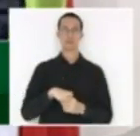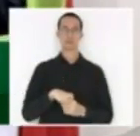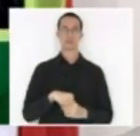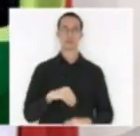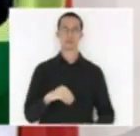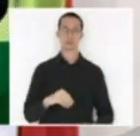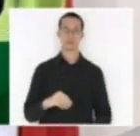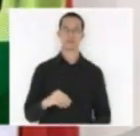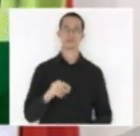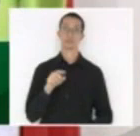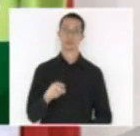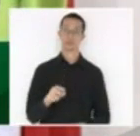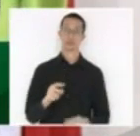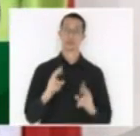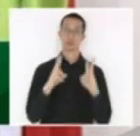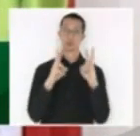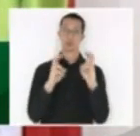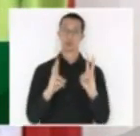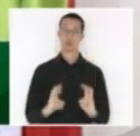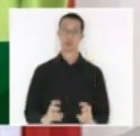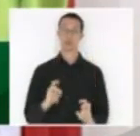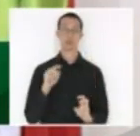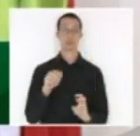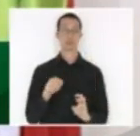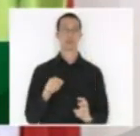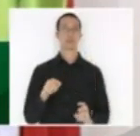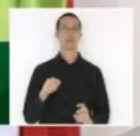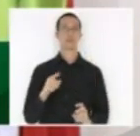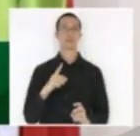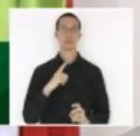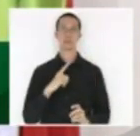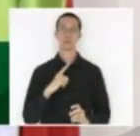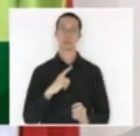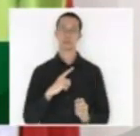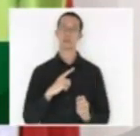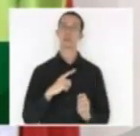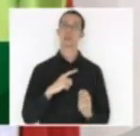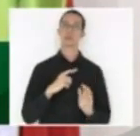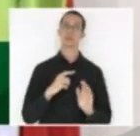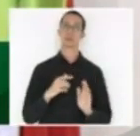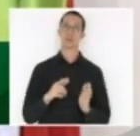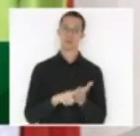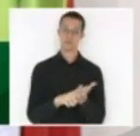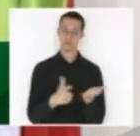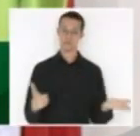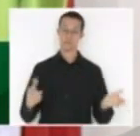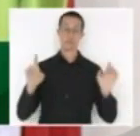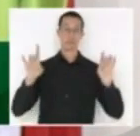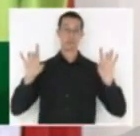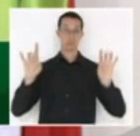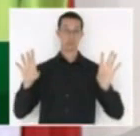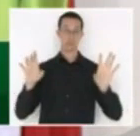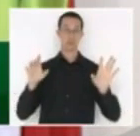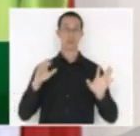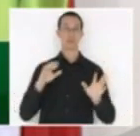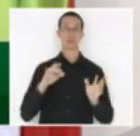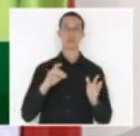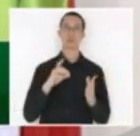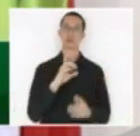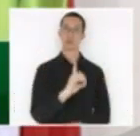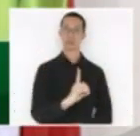se apresenta, fazendo referência à matéria especial da edição desse final de semana do Diário